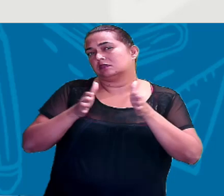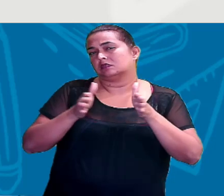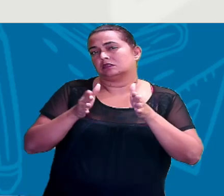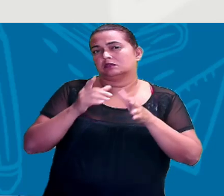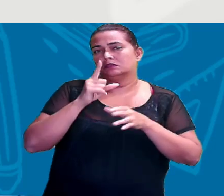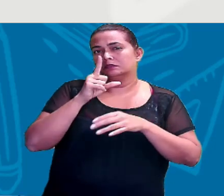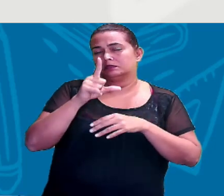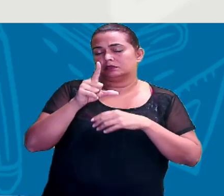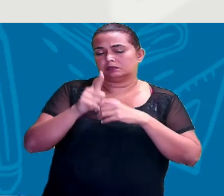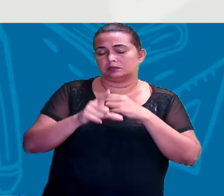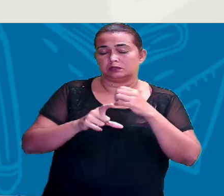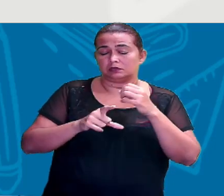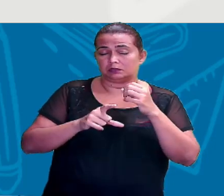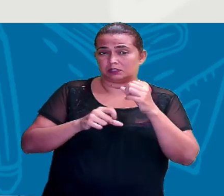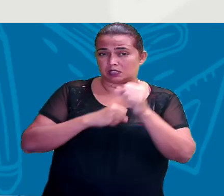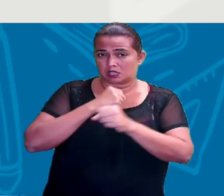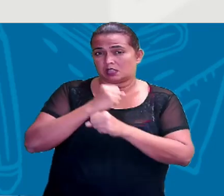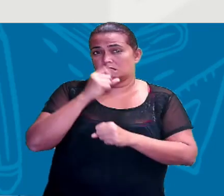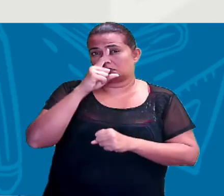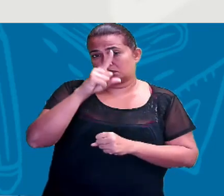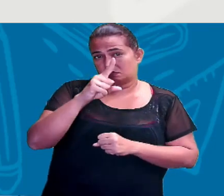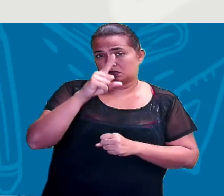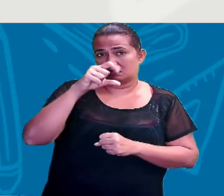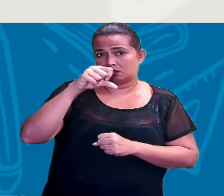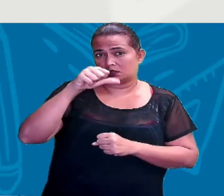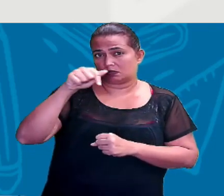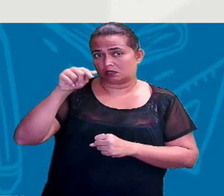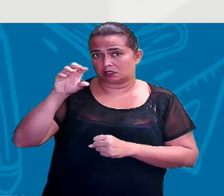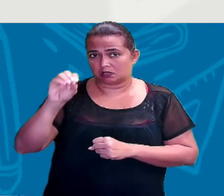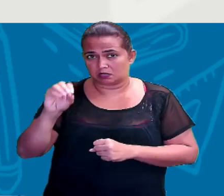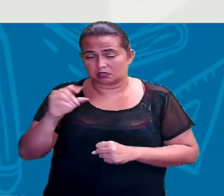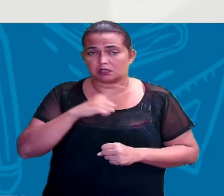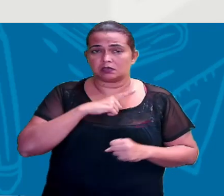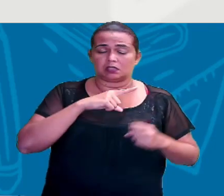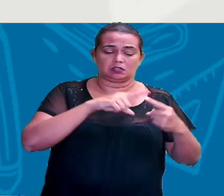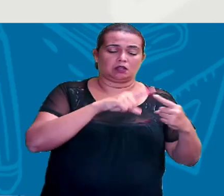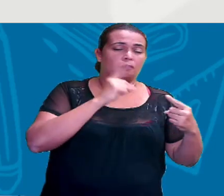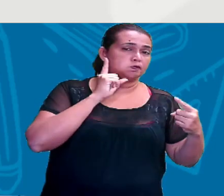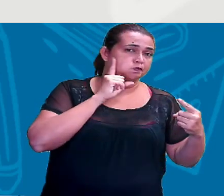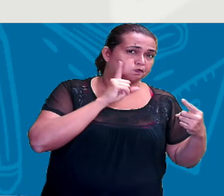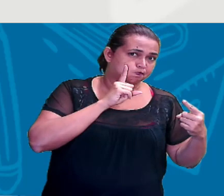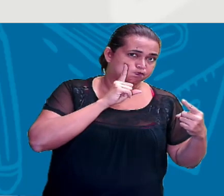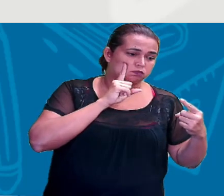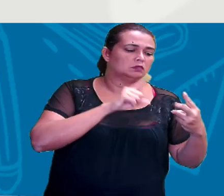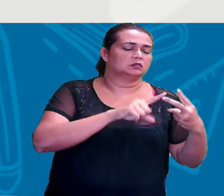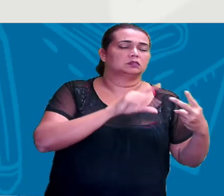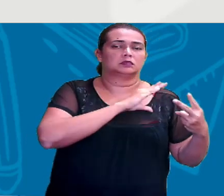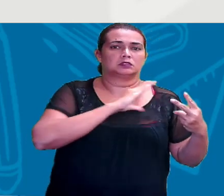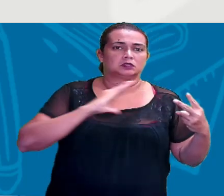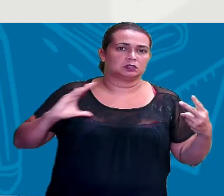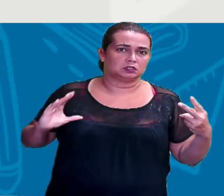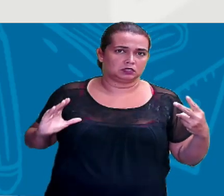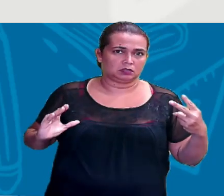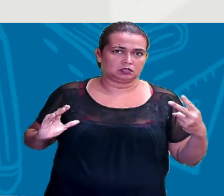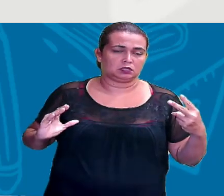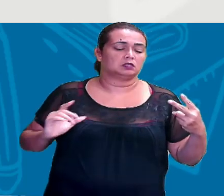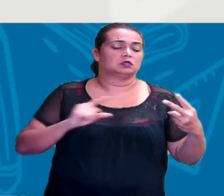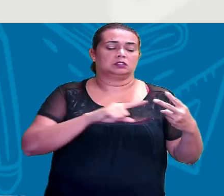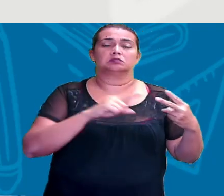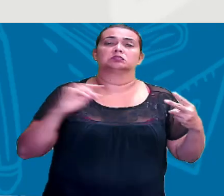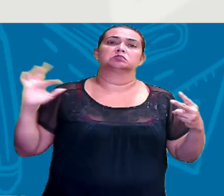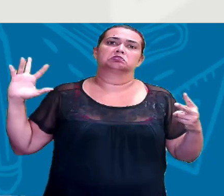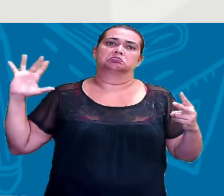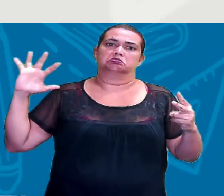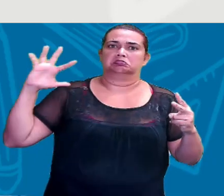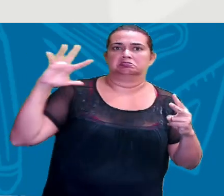isso vai mudar. Enquanto Estados Unidos e Canadá, eles continuam sendo grandes fatores de atração, né, tendo